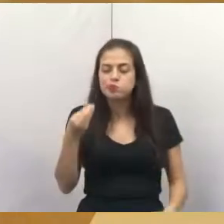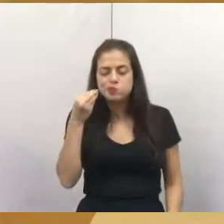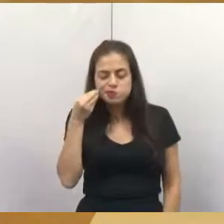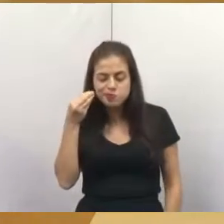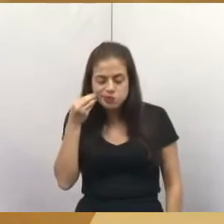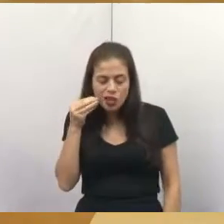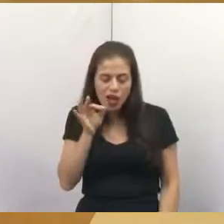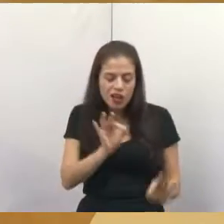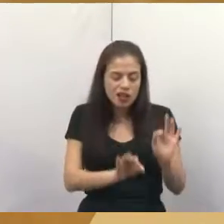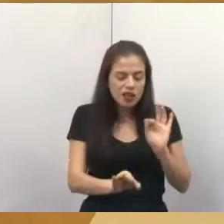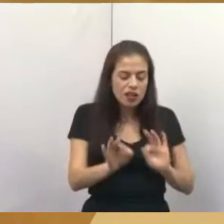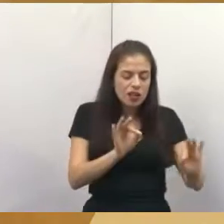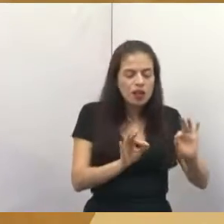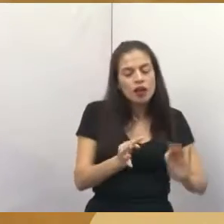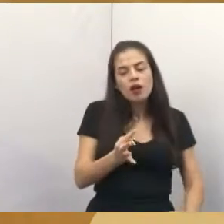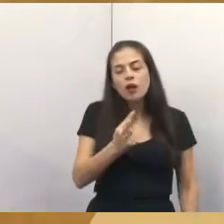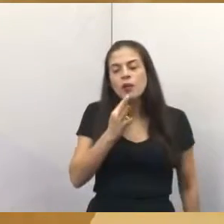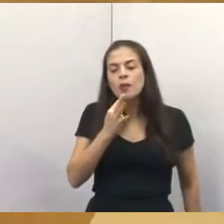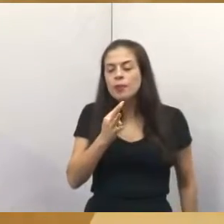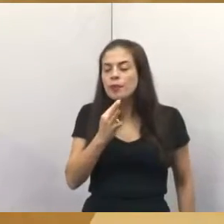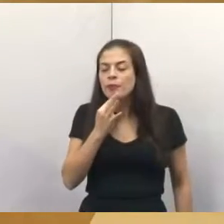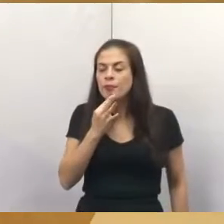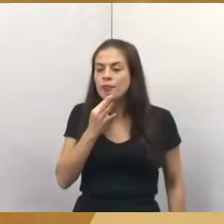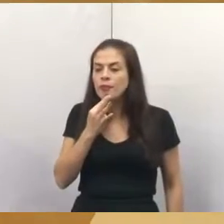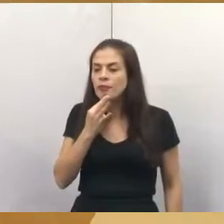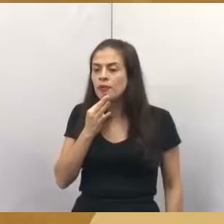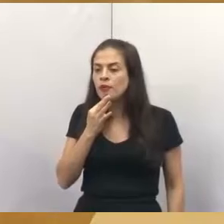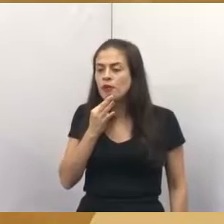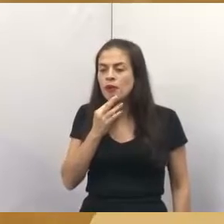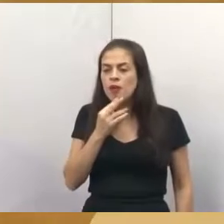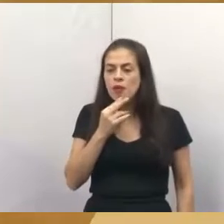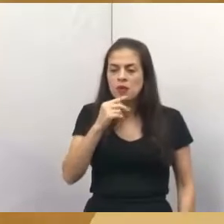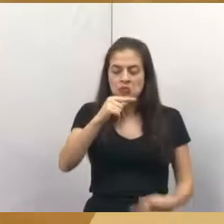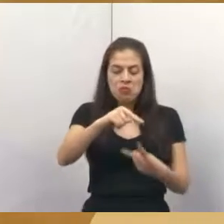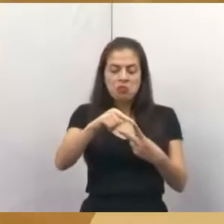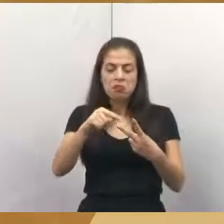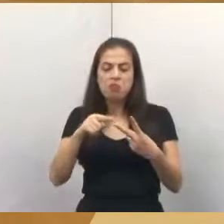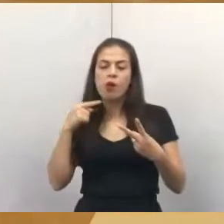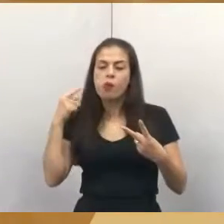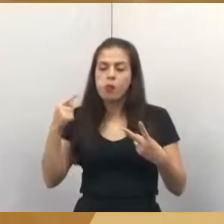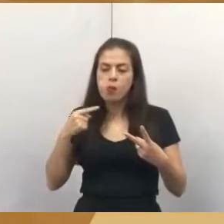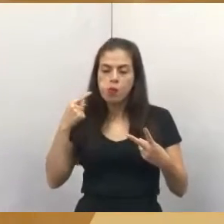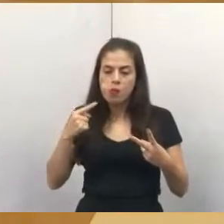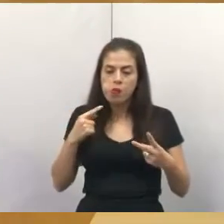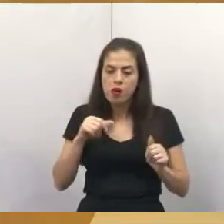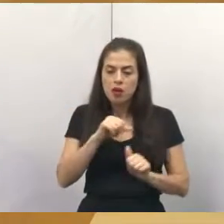jurídica de conhecimento, não é 2 advogados que vai mudar a minha cabeça.